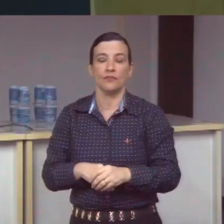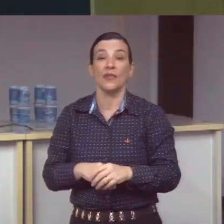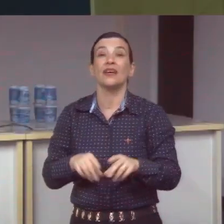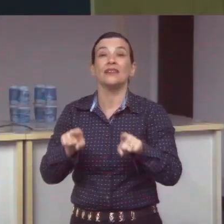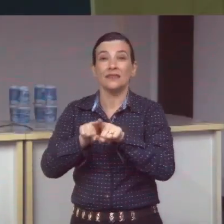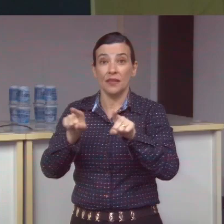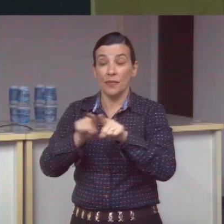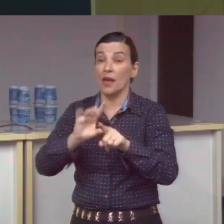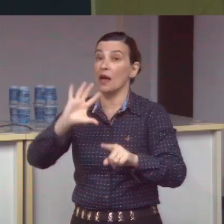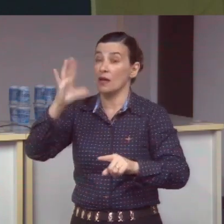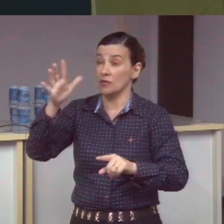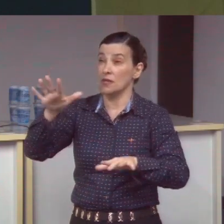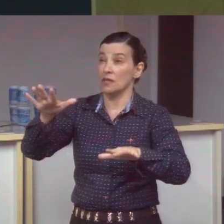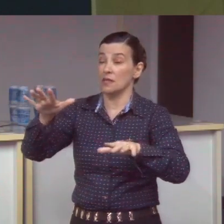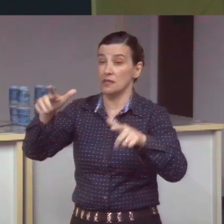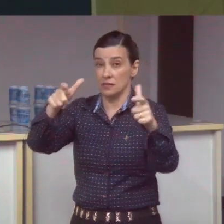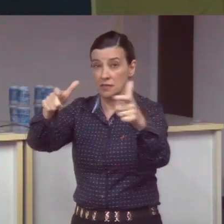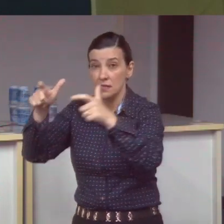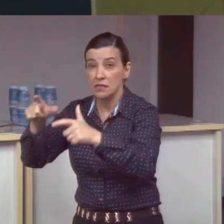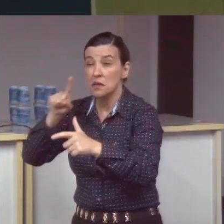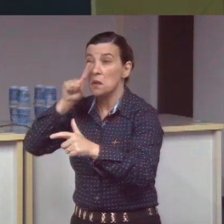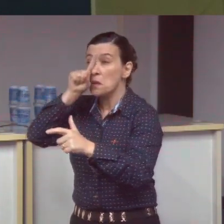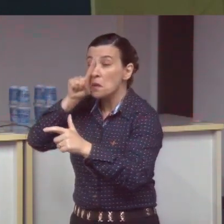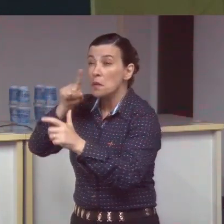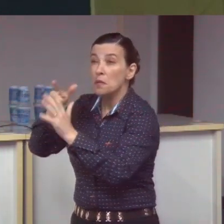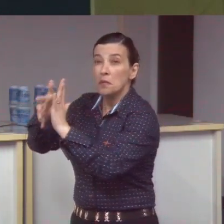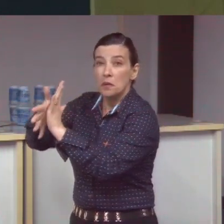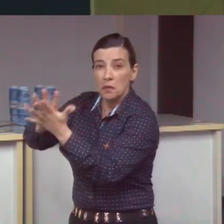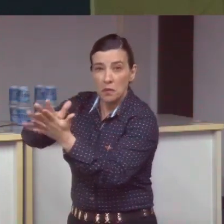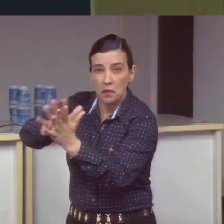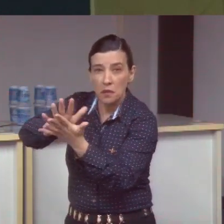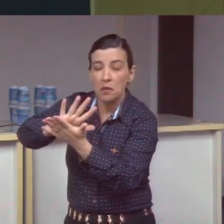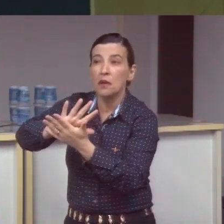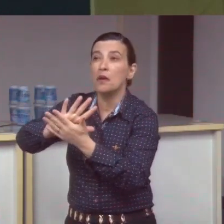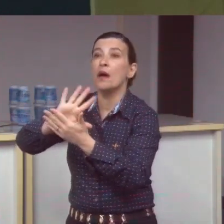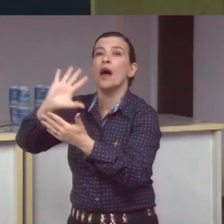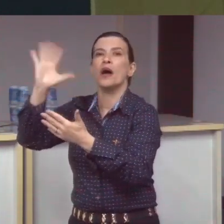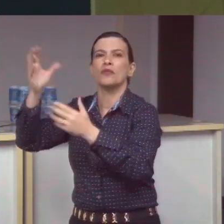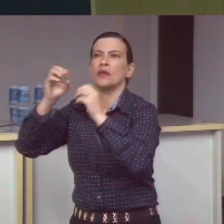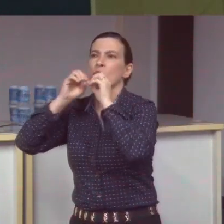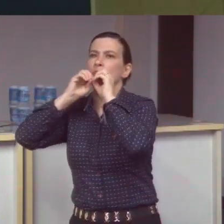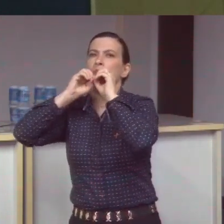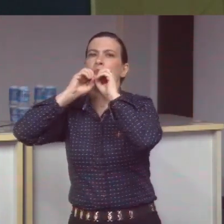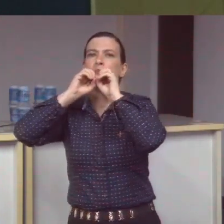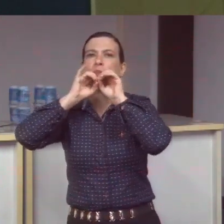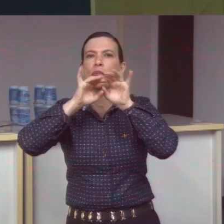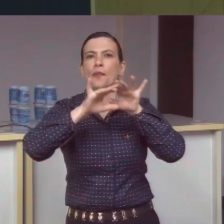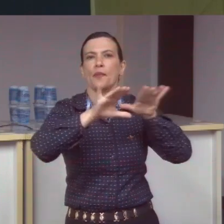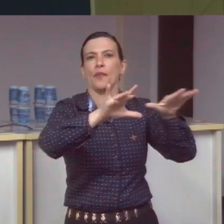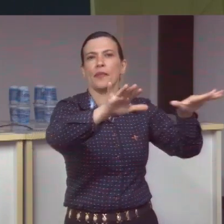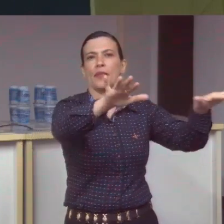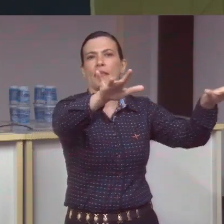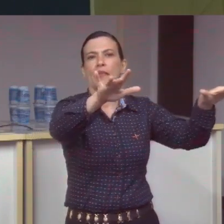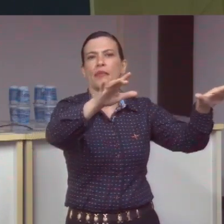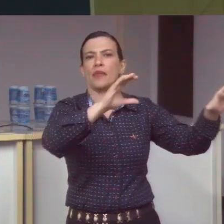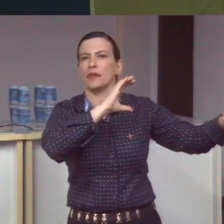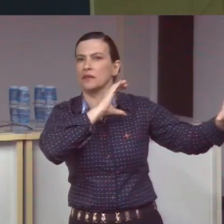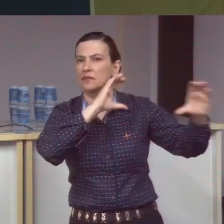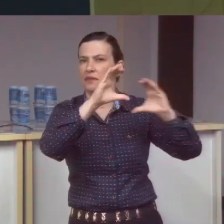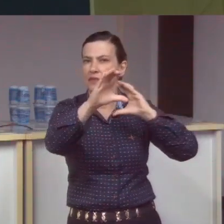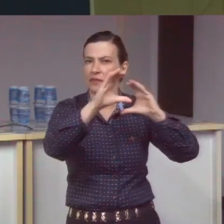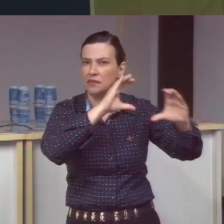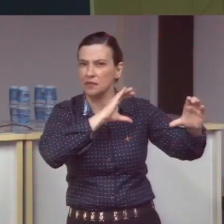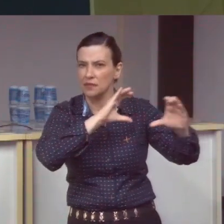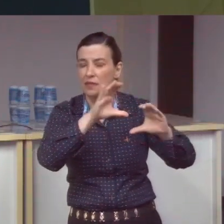desastre. Né? E é ingênuo pensar que a comunicação que a gente tem pelos